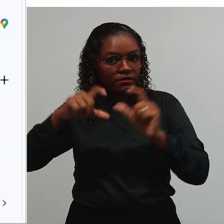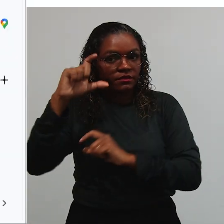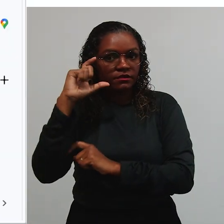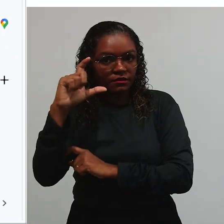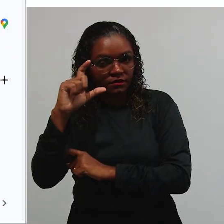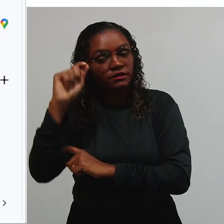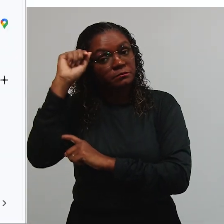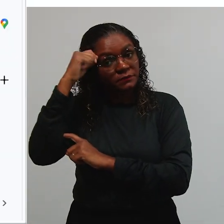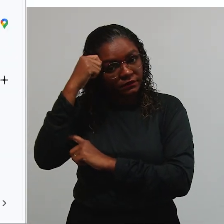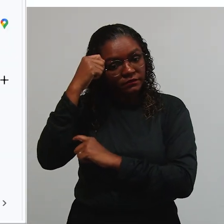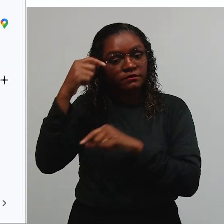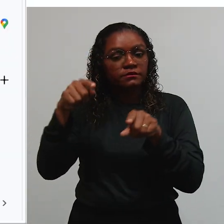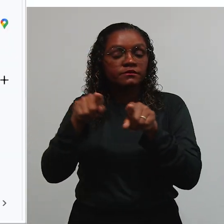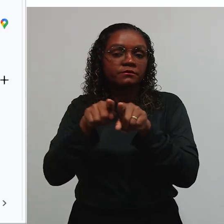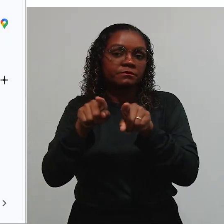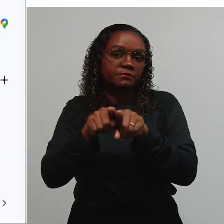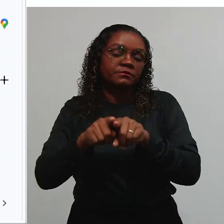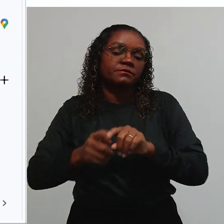maiúscula, negrito,